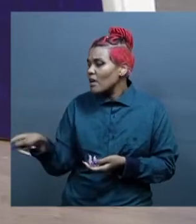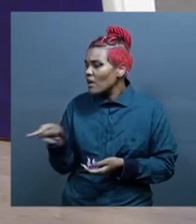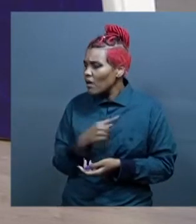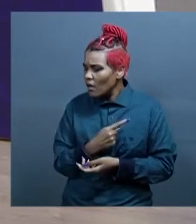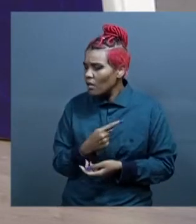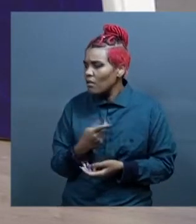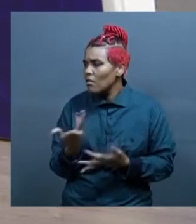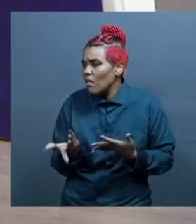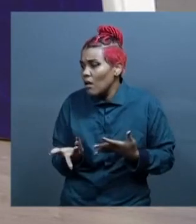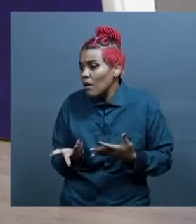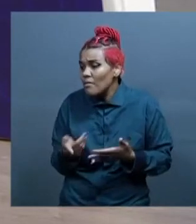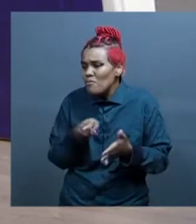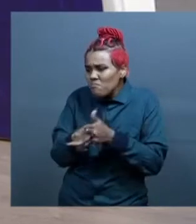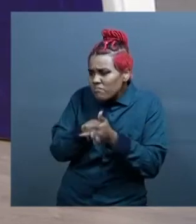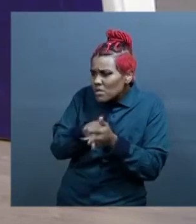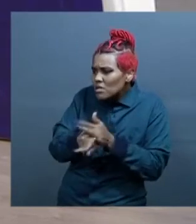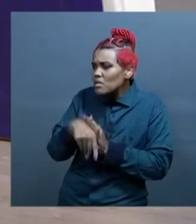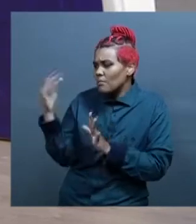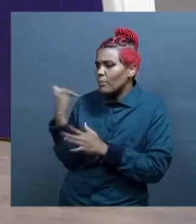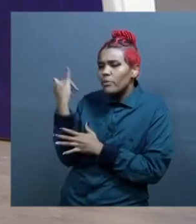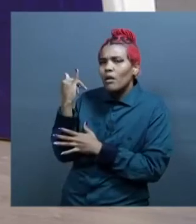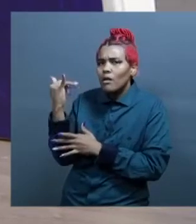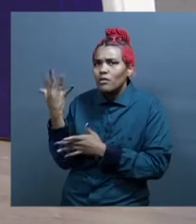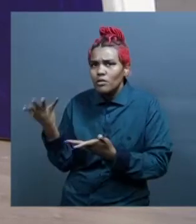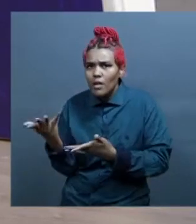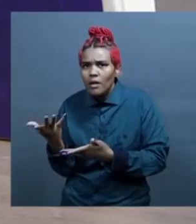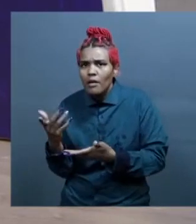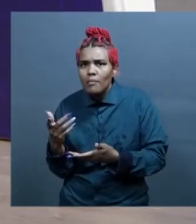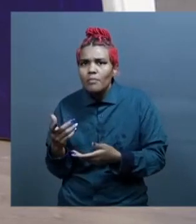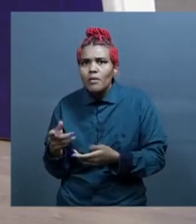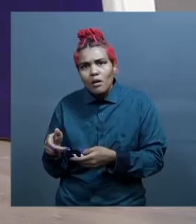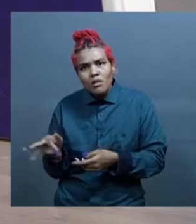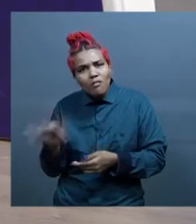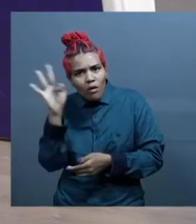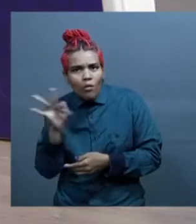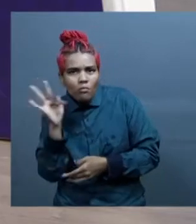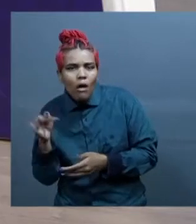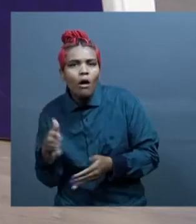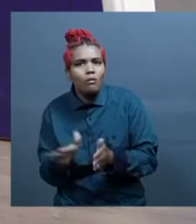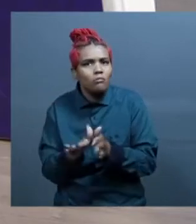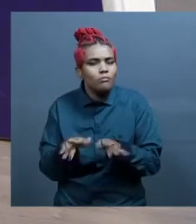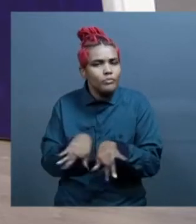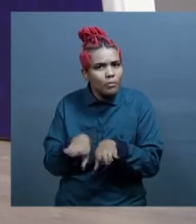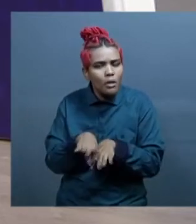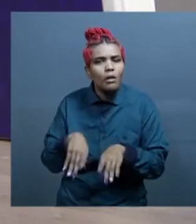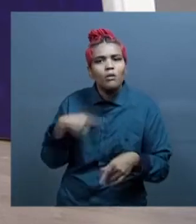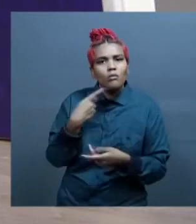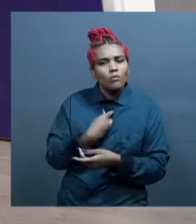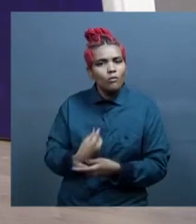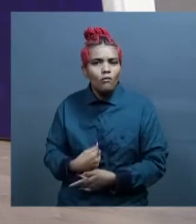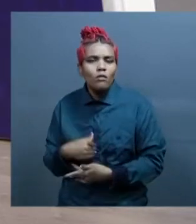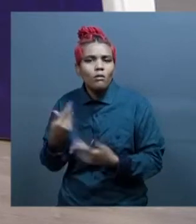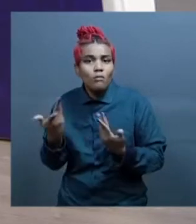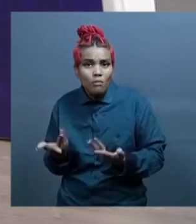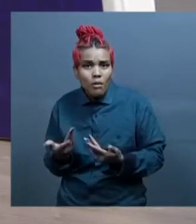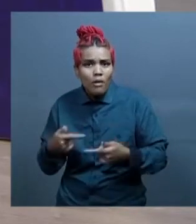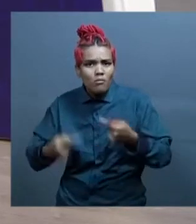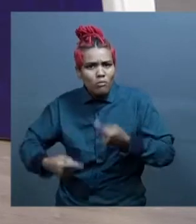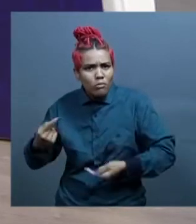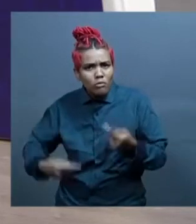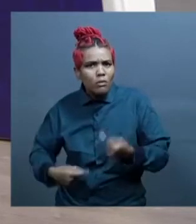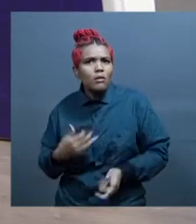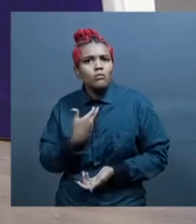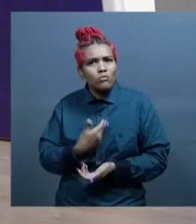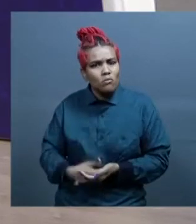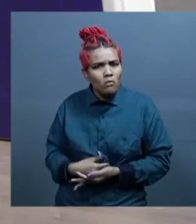pesquisa é importantíssimo e também do governo nessa francamente políticas públicas para que isso aconteça é que chegue